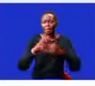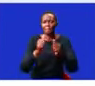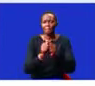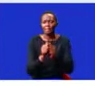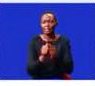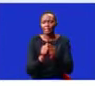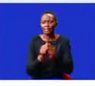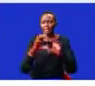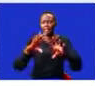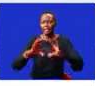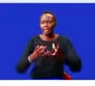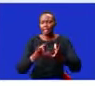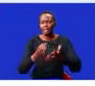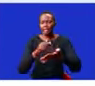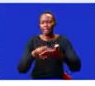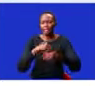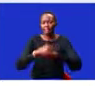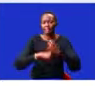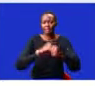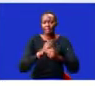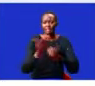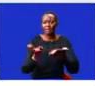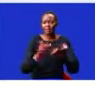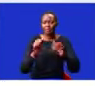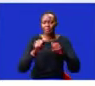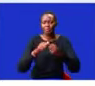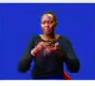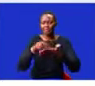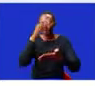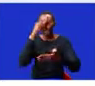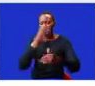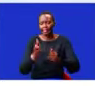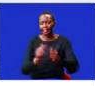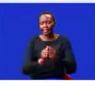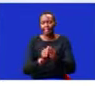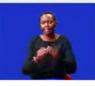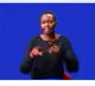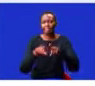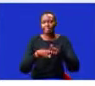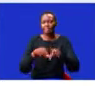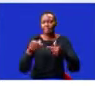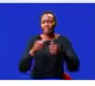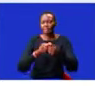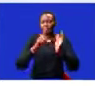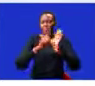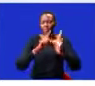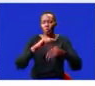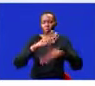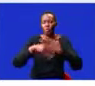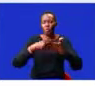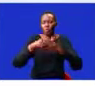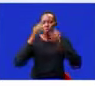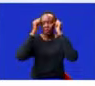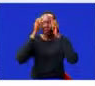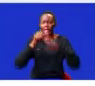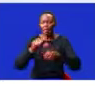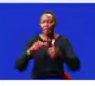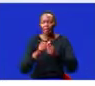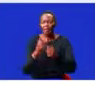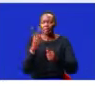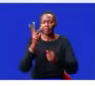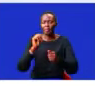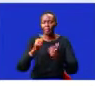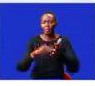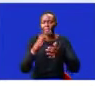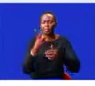bende jopuonjre ma kamago eko biro bedo ka somoe. Jatendo noero bende ogolo chik mondo jopuonjre duto maromo 1,2 million ma bende